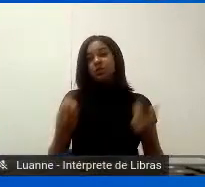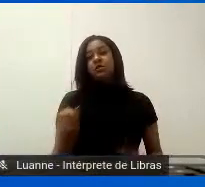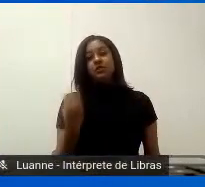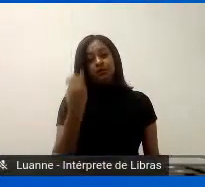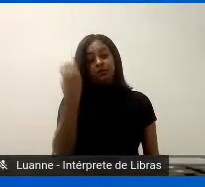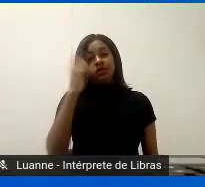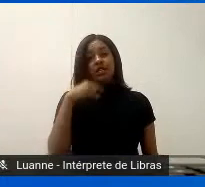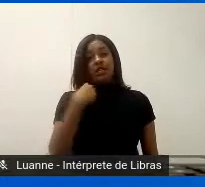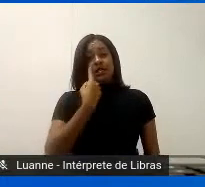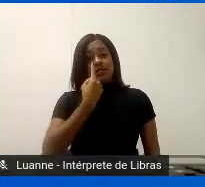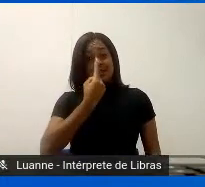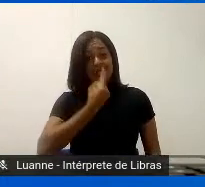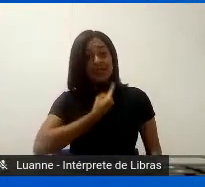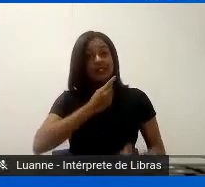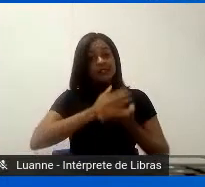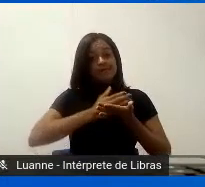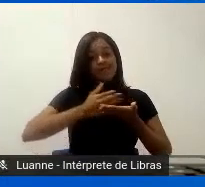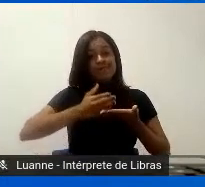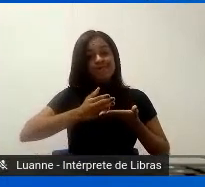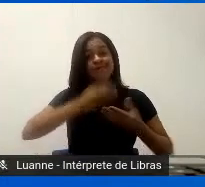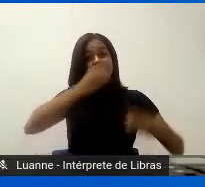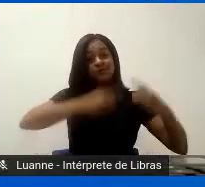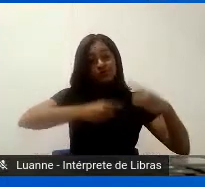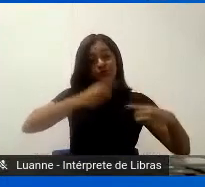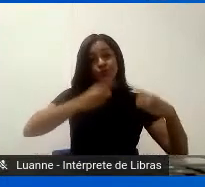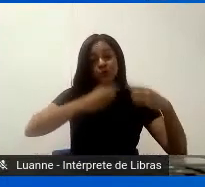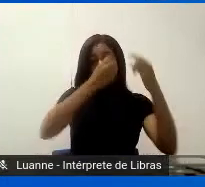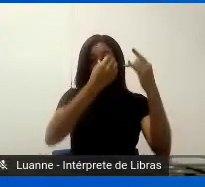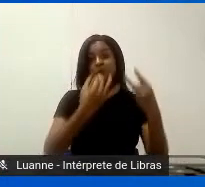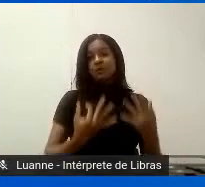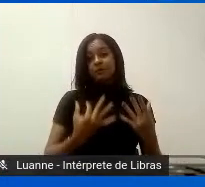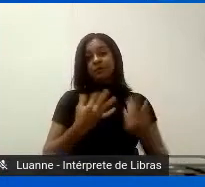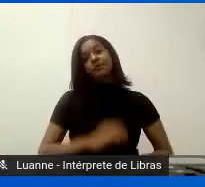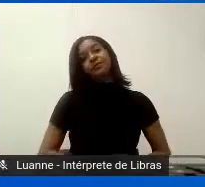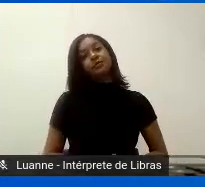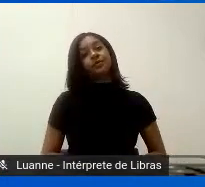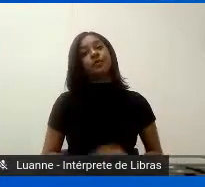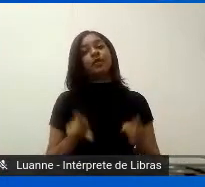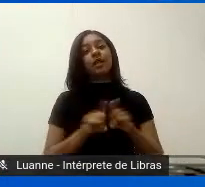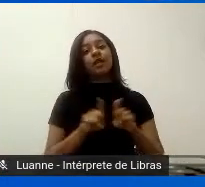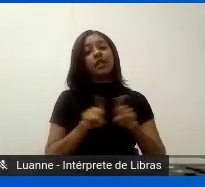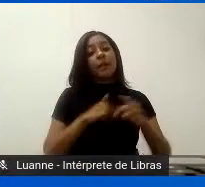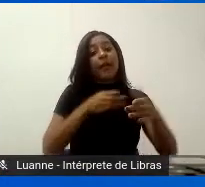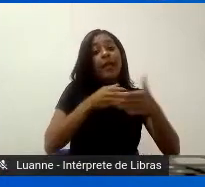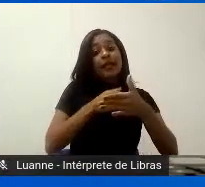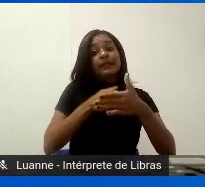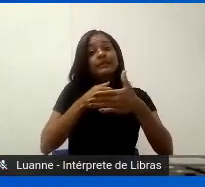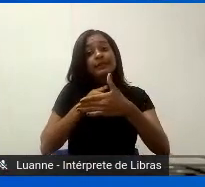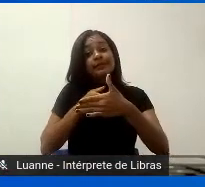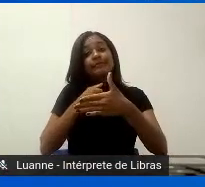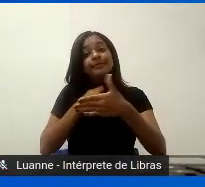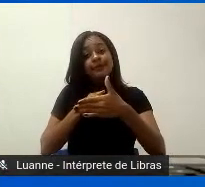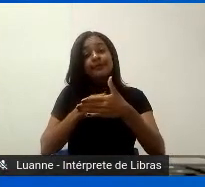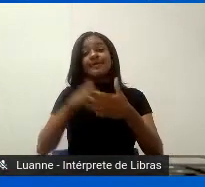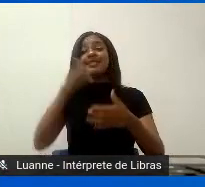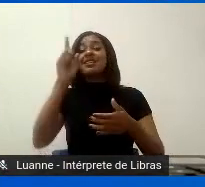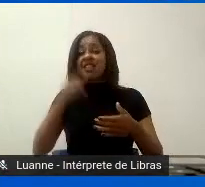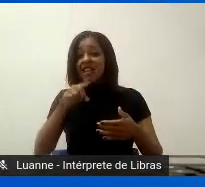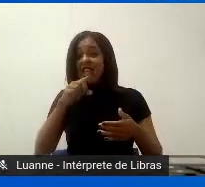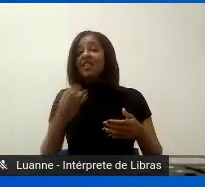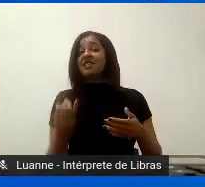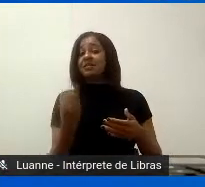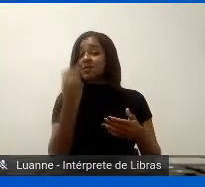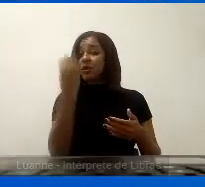discutir aqui nessa breve fala e aí também a questão dos limites Esse é um ponto importante porque porque